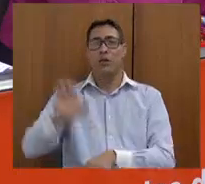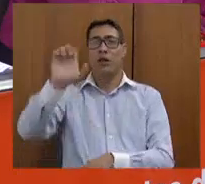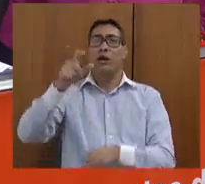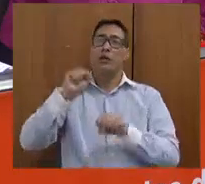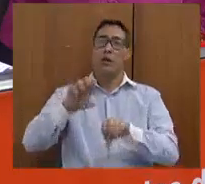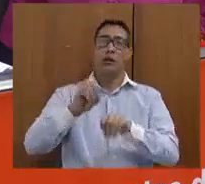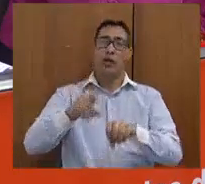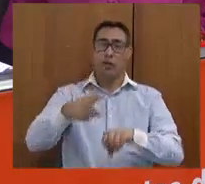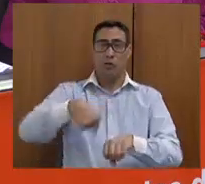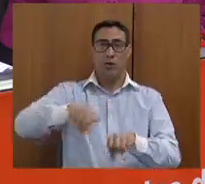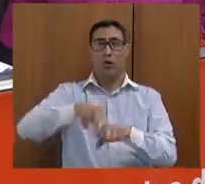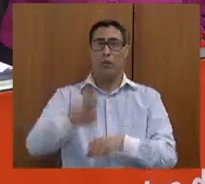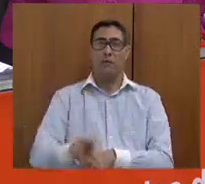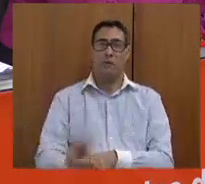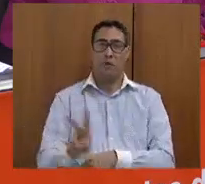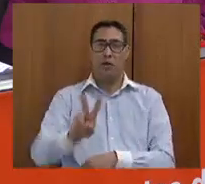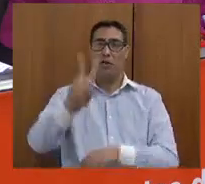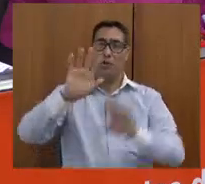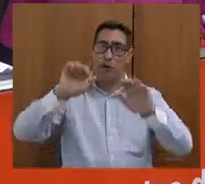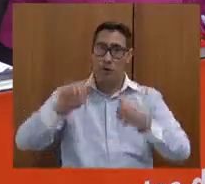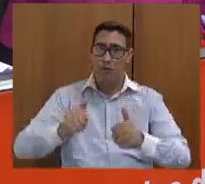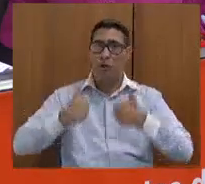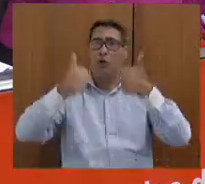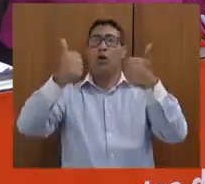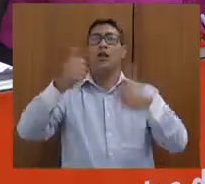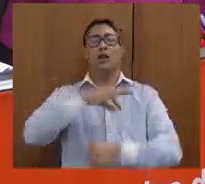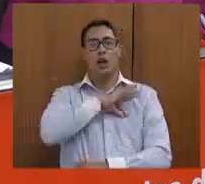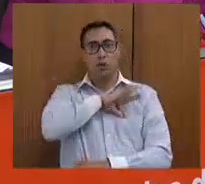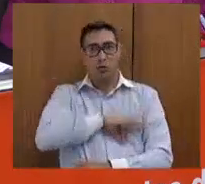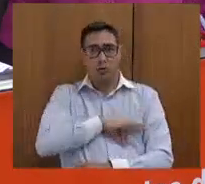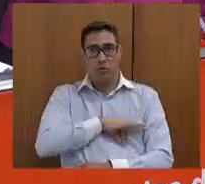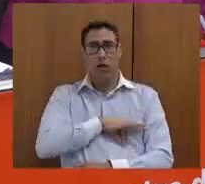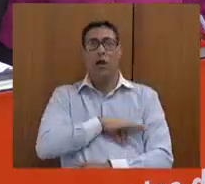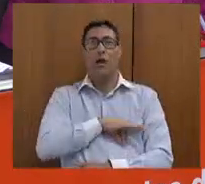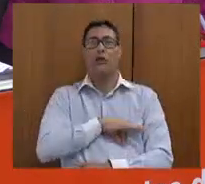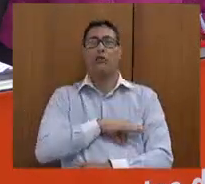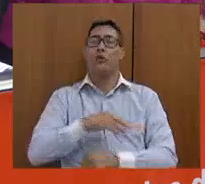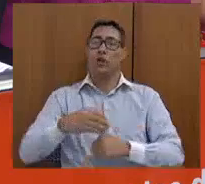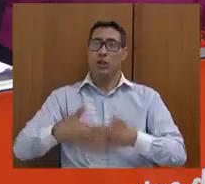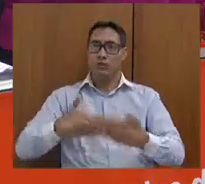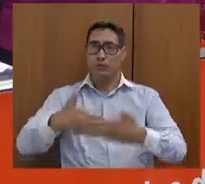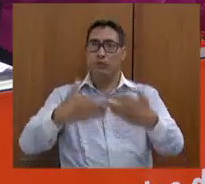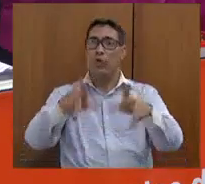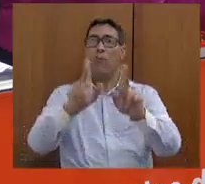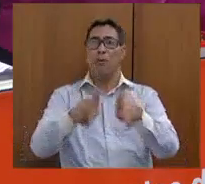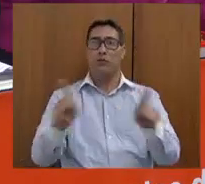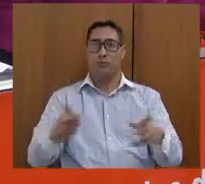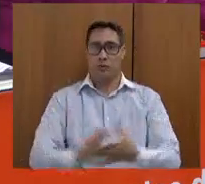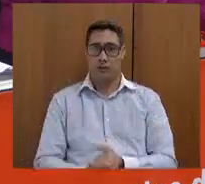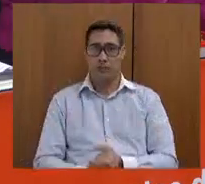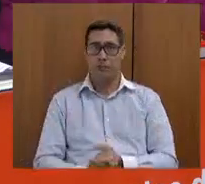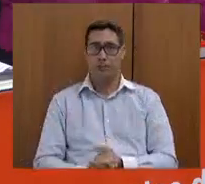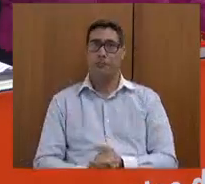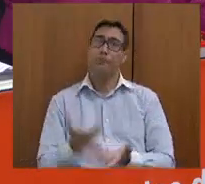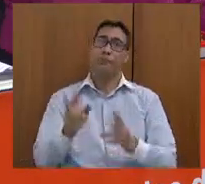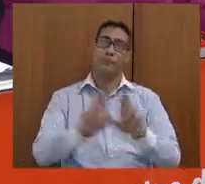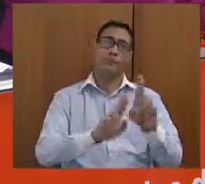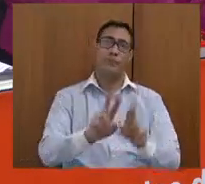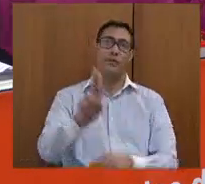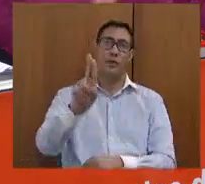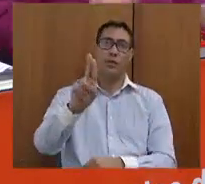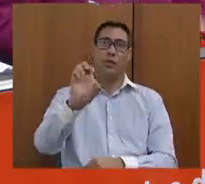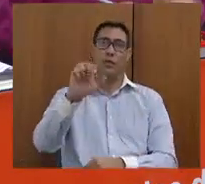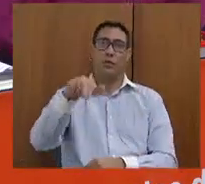valorização e melhoria do salário da carreira dos professores em relação ao e ND eu quero